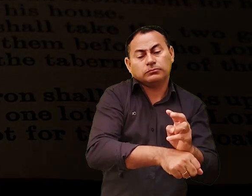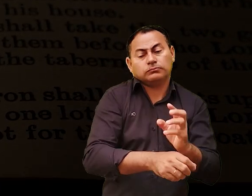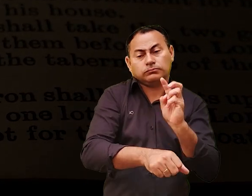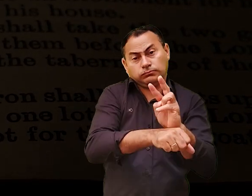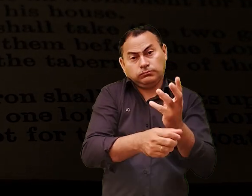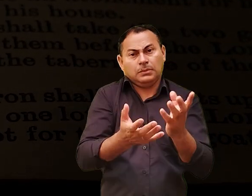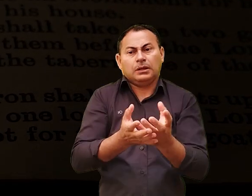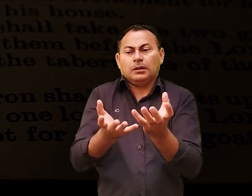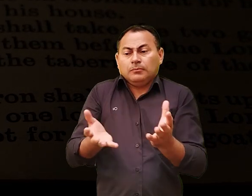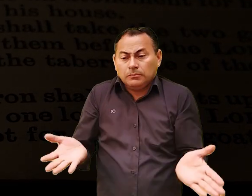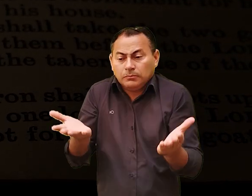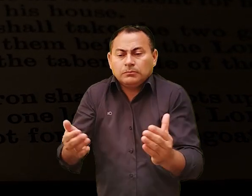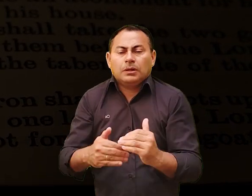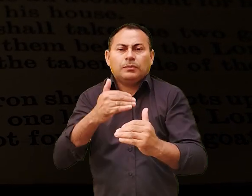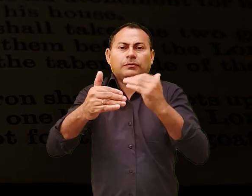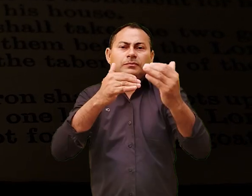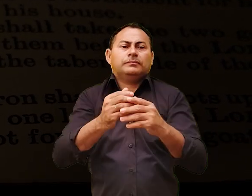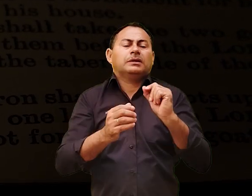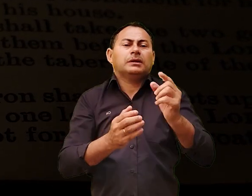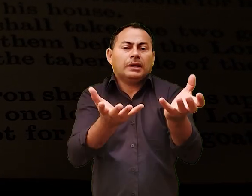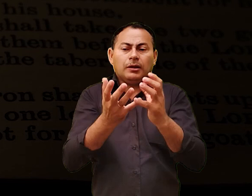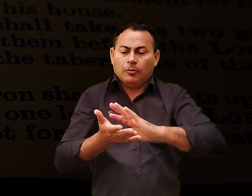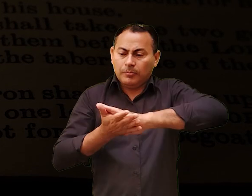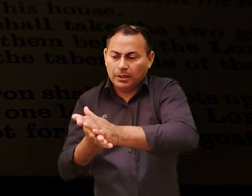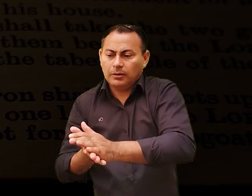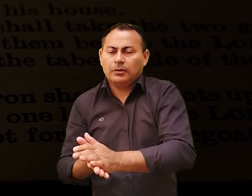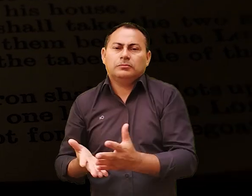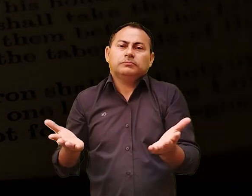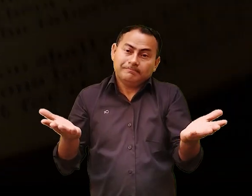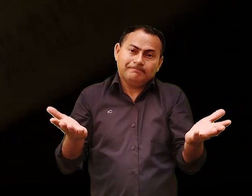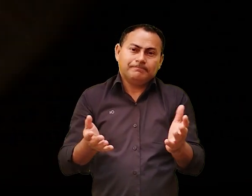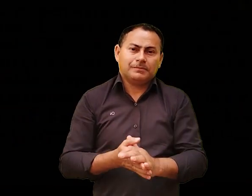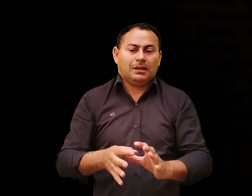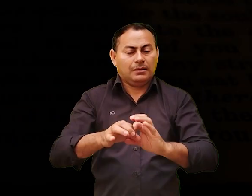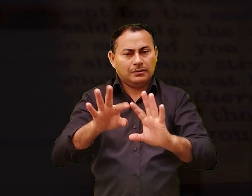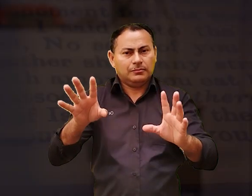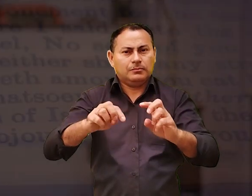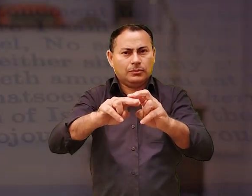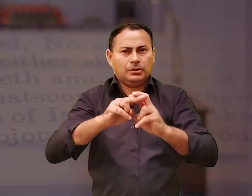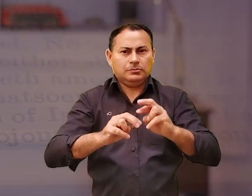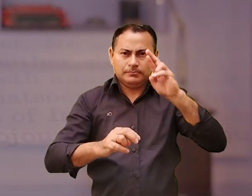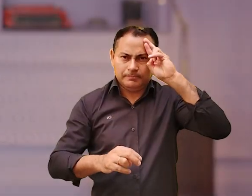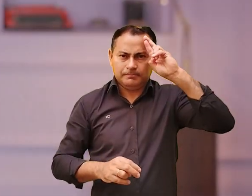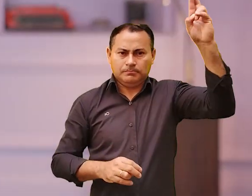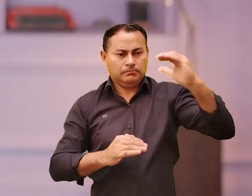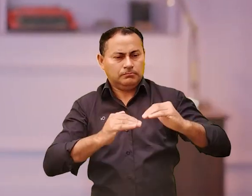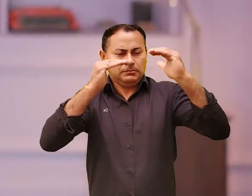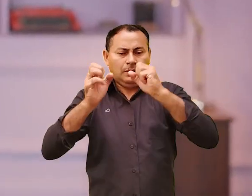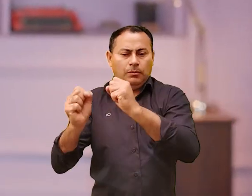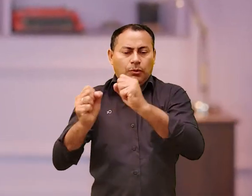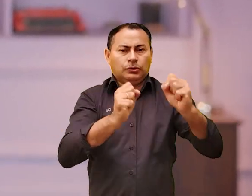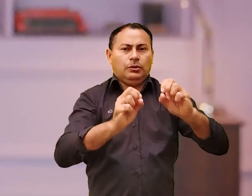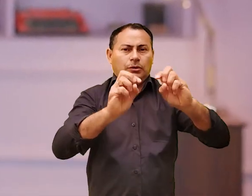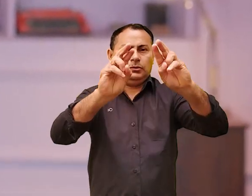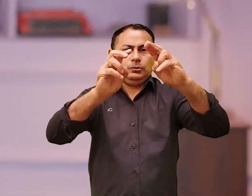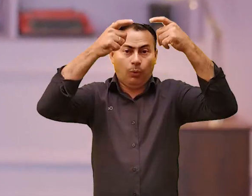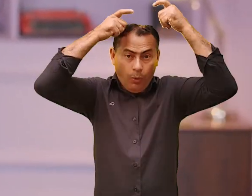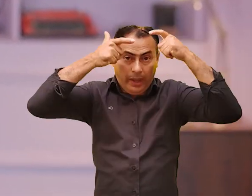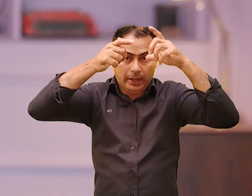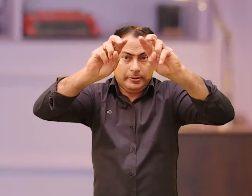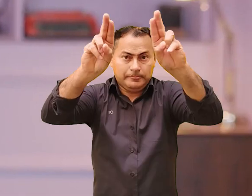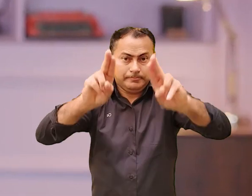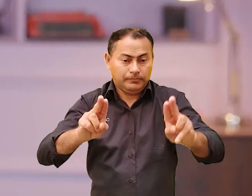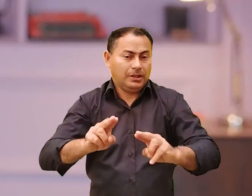poupava; a quem queria promover, promovia; e a quem queria humilhar, humilhava. Portanto, a autoridade e o poder de Nabucodonosor